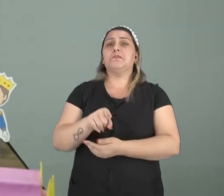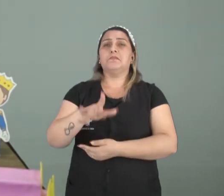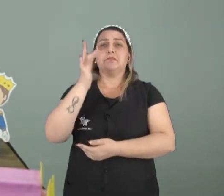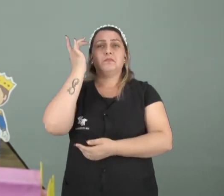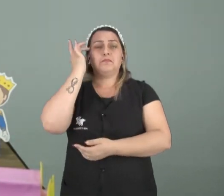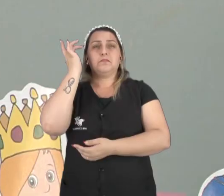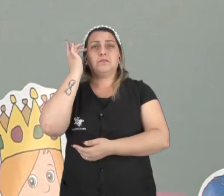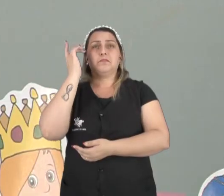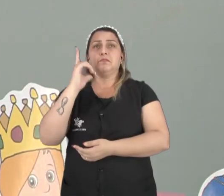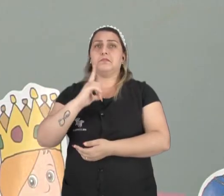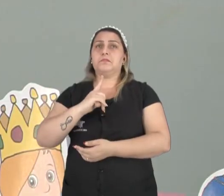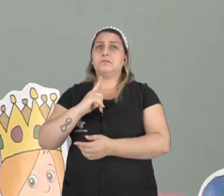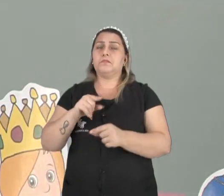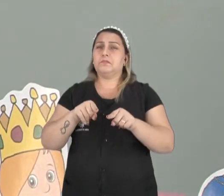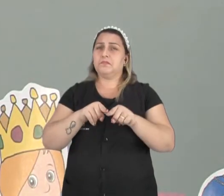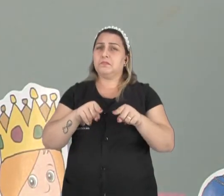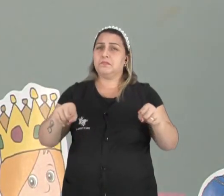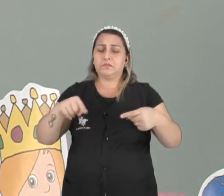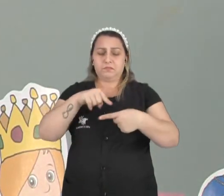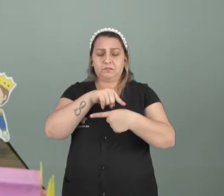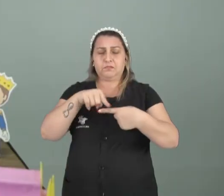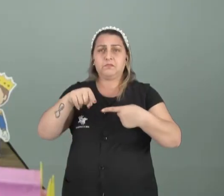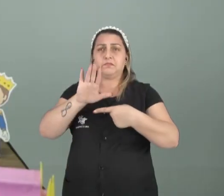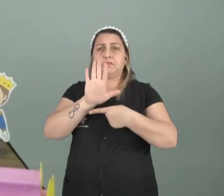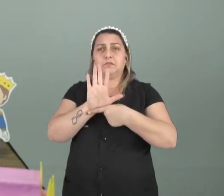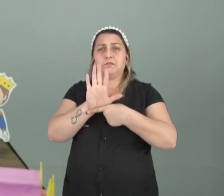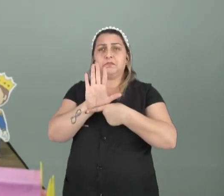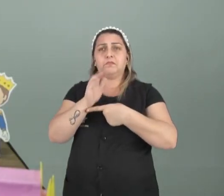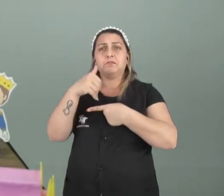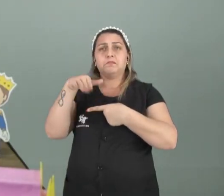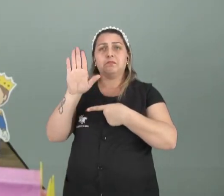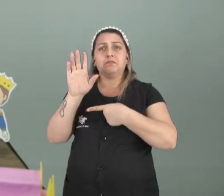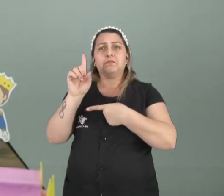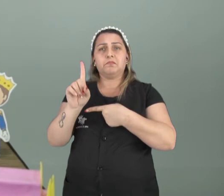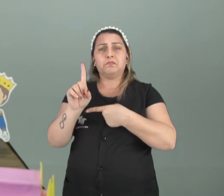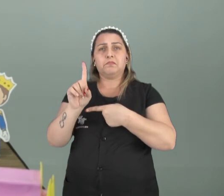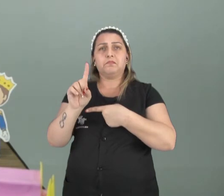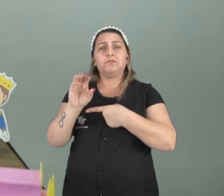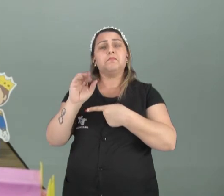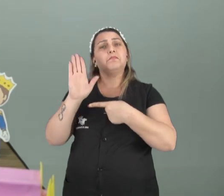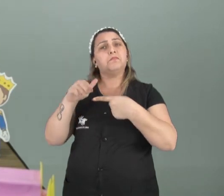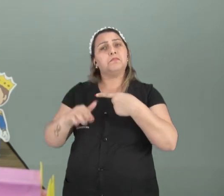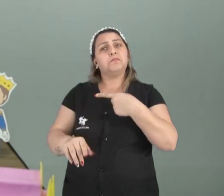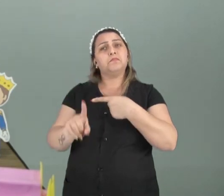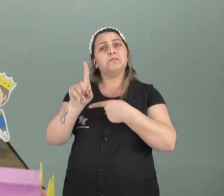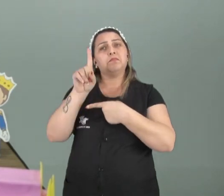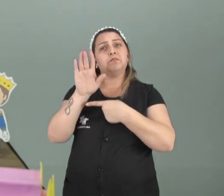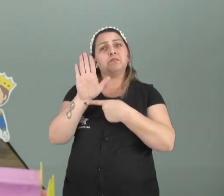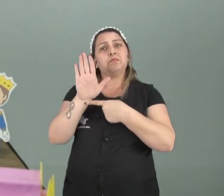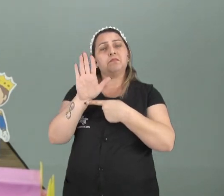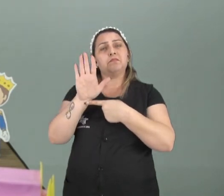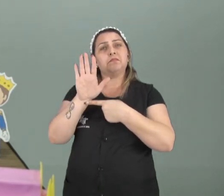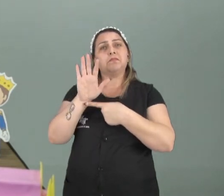acham que aqui tem 1 palmo? Tem mais de 1 palmo ou tem menos de 1